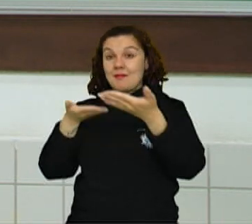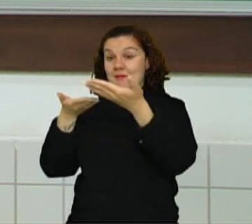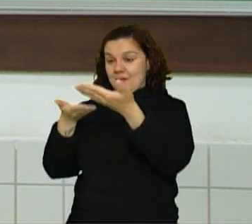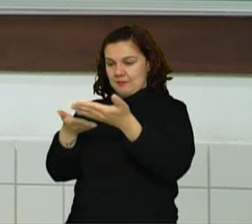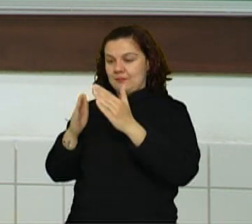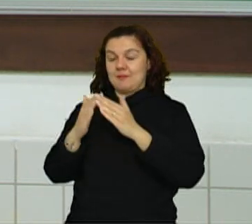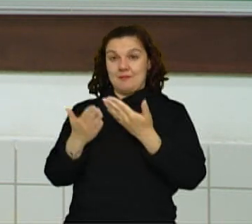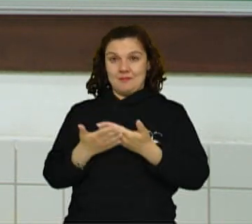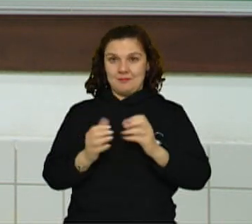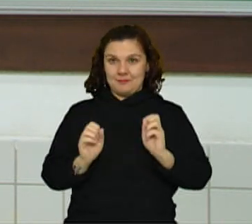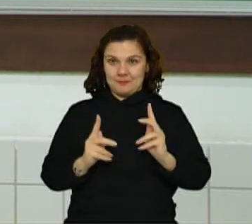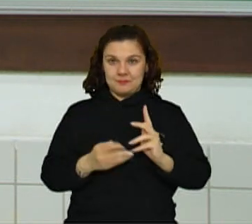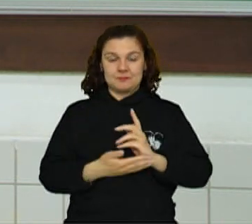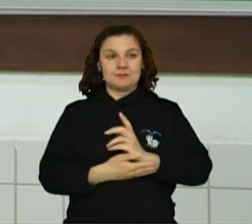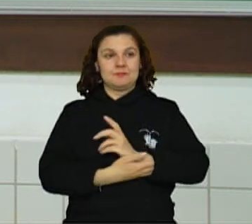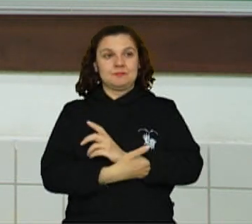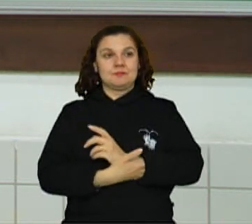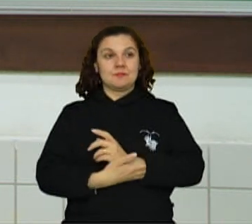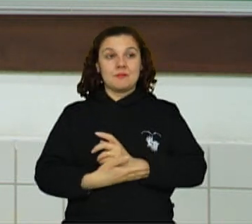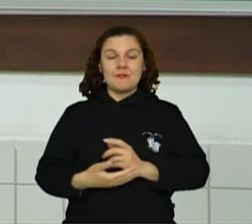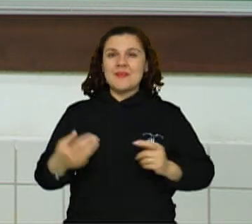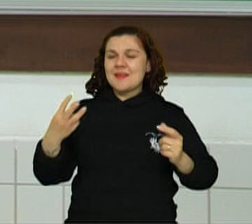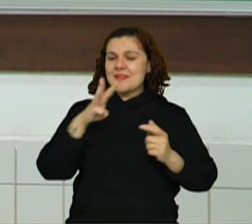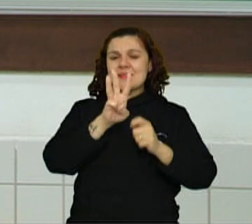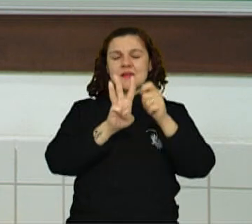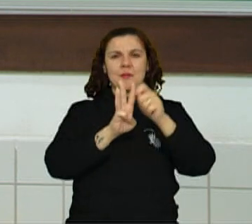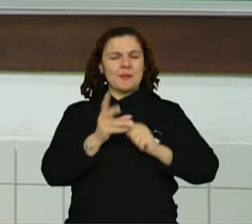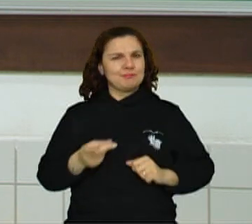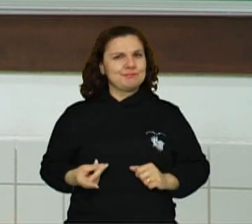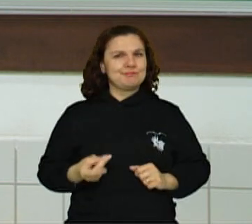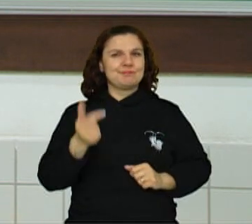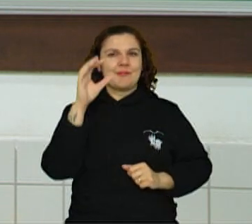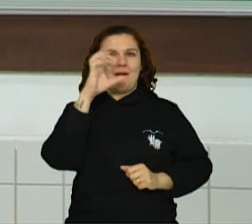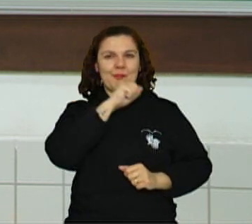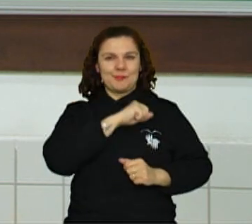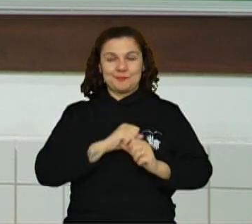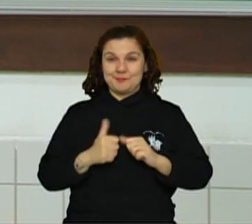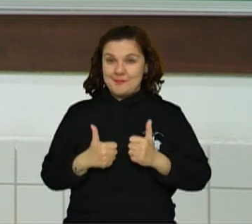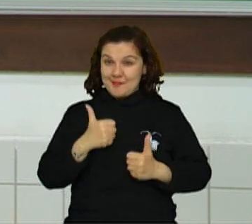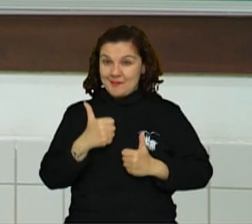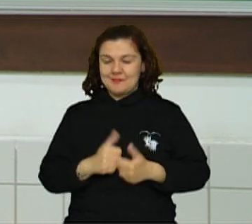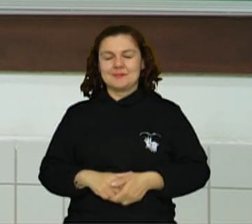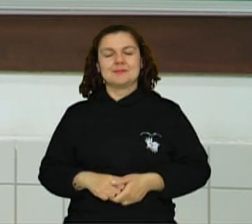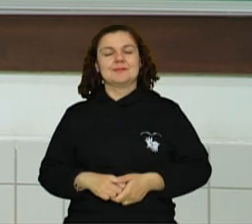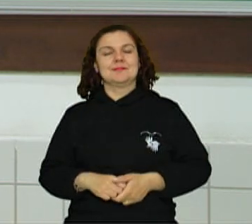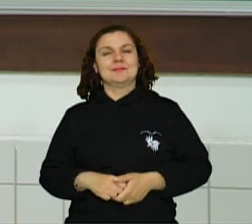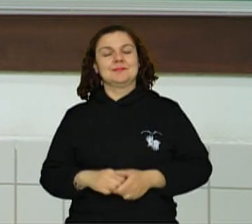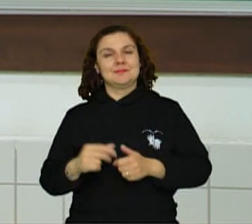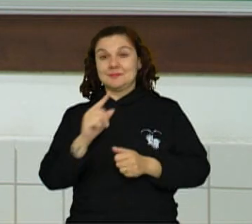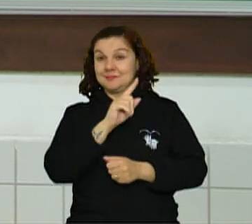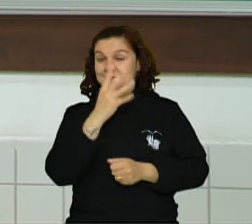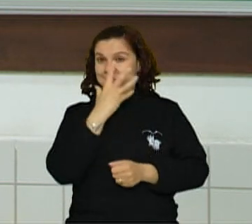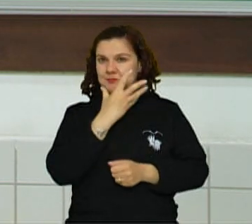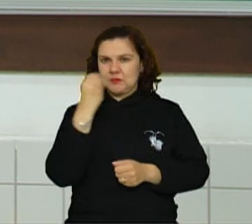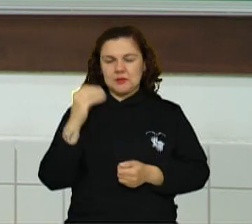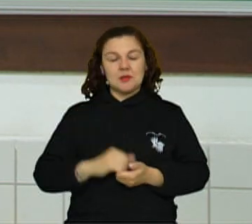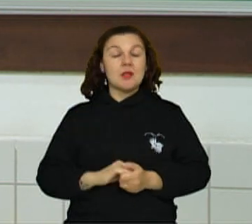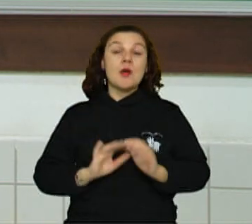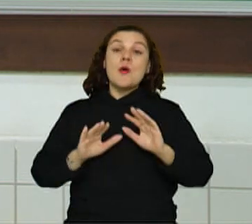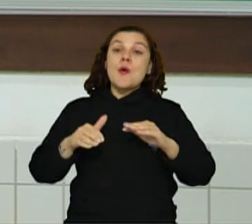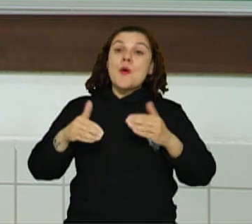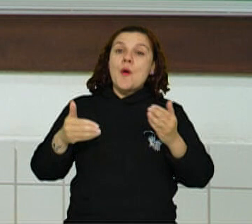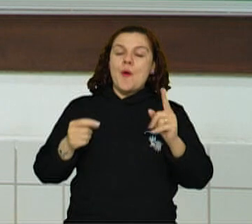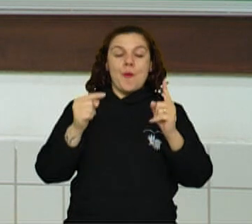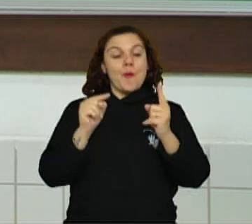entregar lá. Terceiro trimestre, passa muito rapidinho, ok? Então, não esqueçam lá. Quais os objetivos